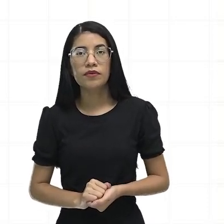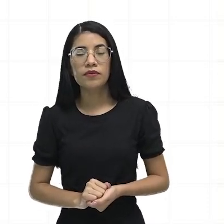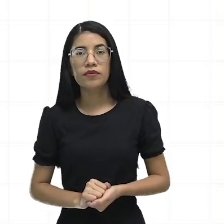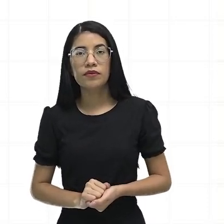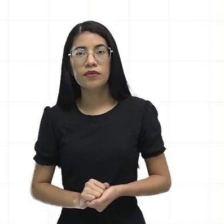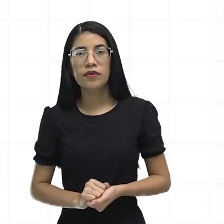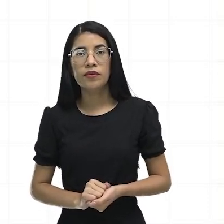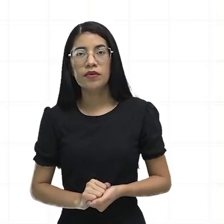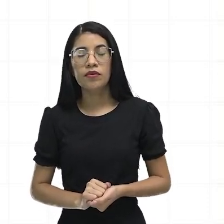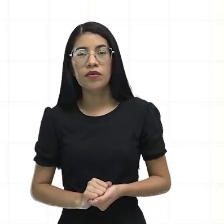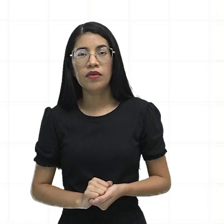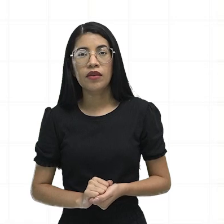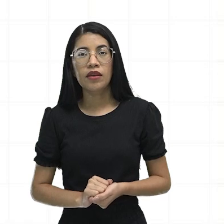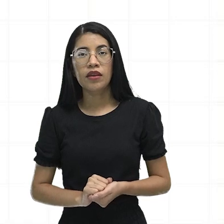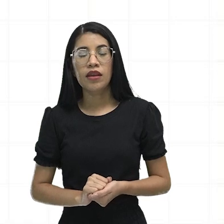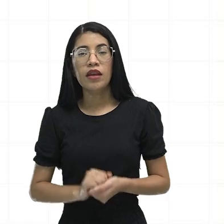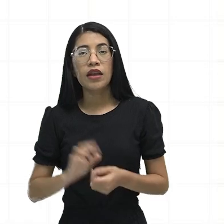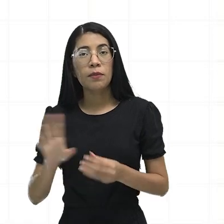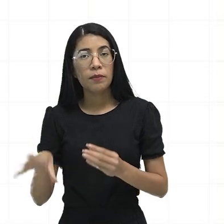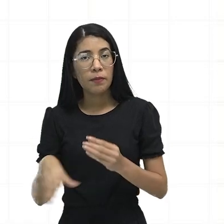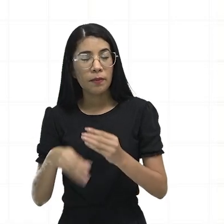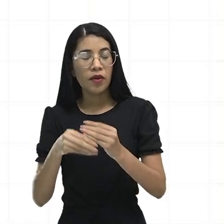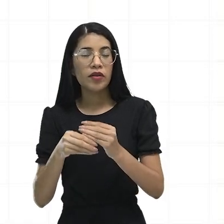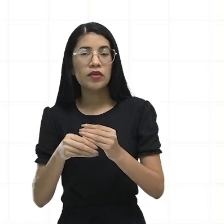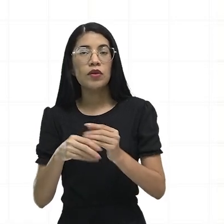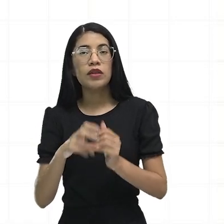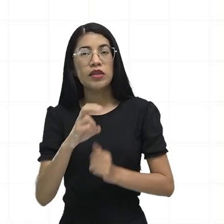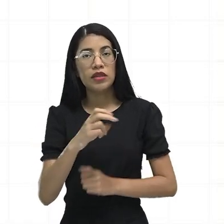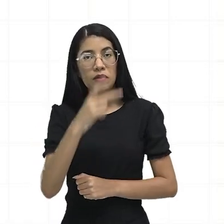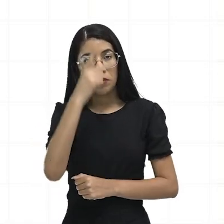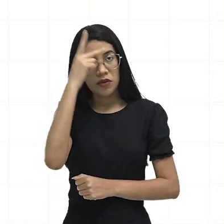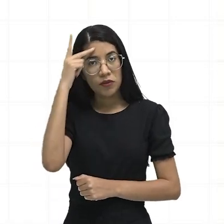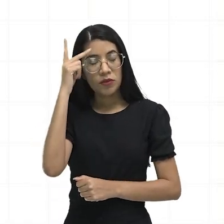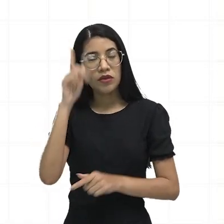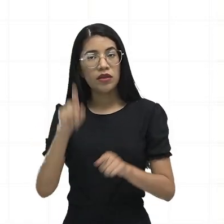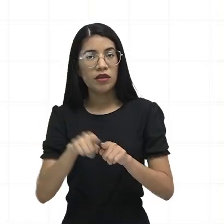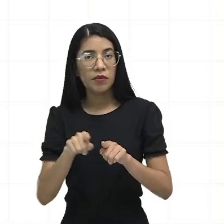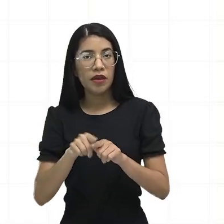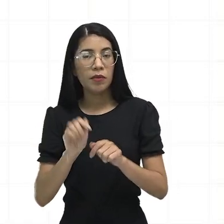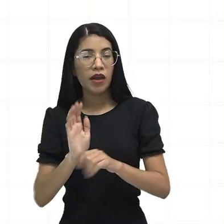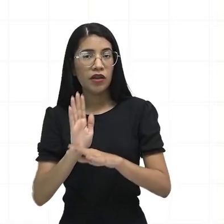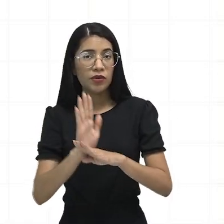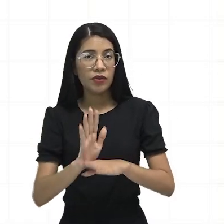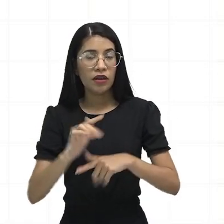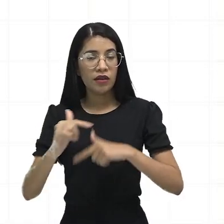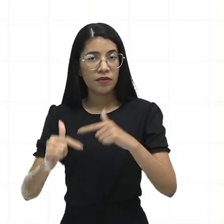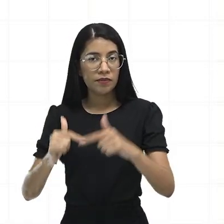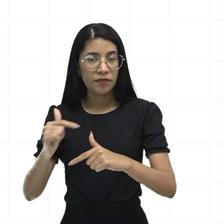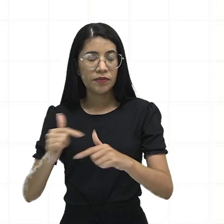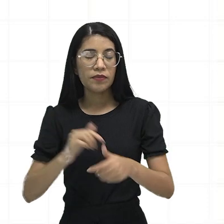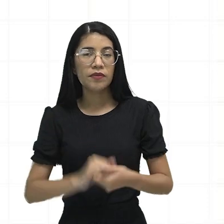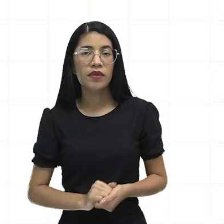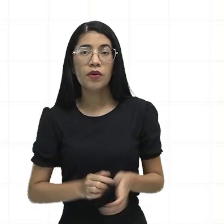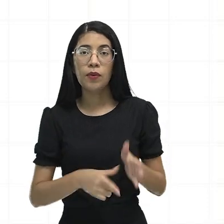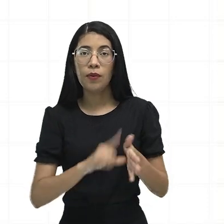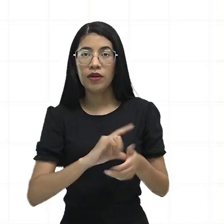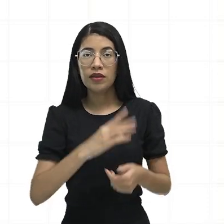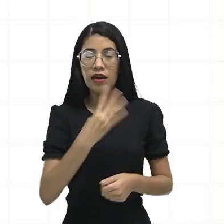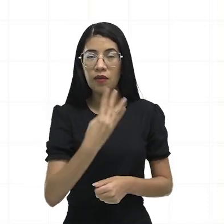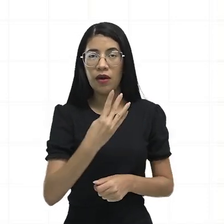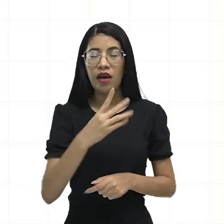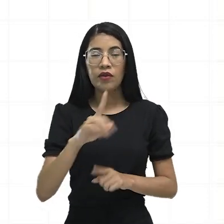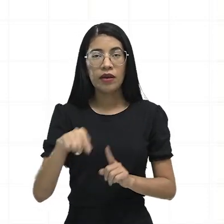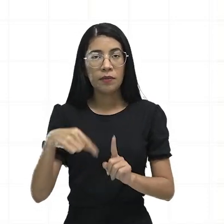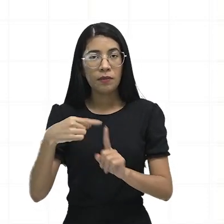Aí, mais 5 pessoas se juntaram para fazer o serviço. Então, eu tinha 4 pessoas, com mais